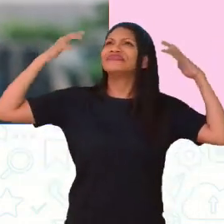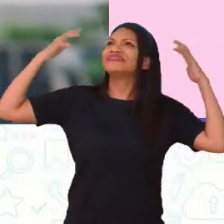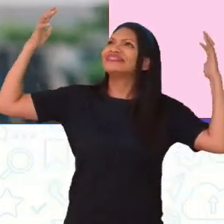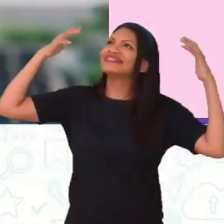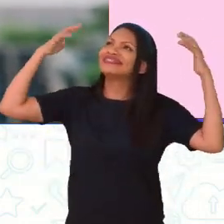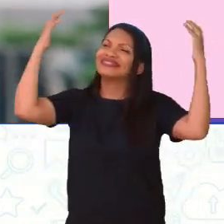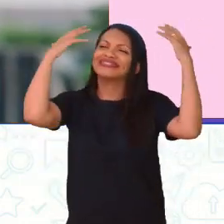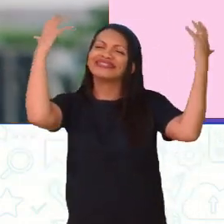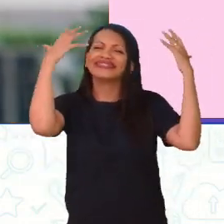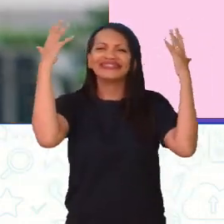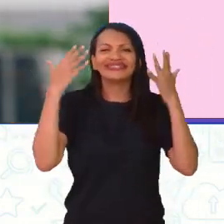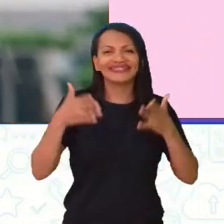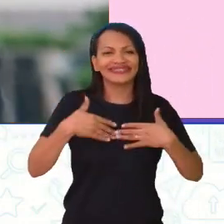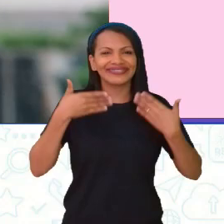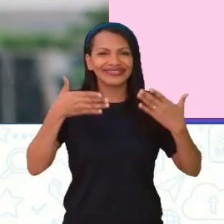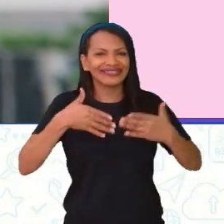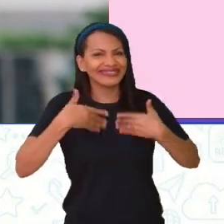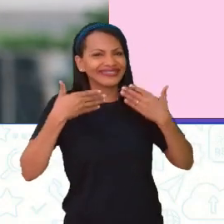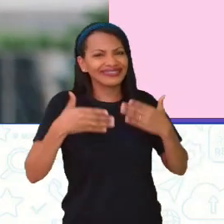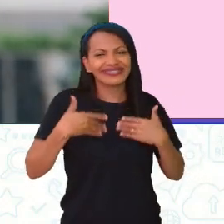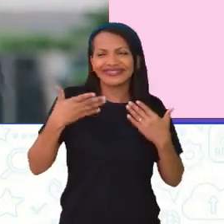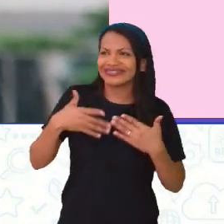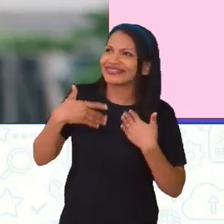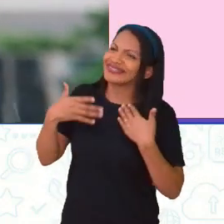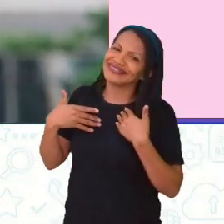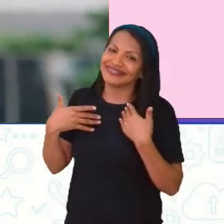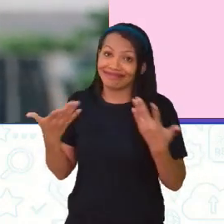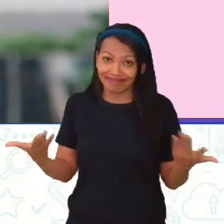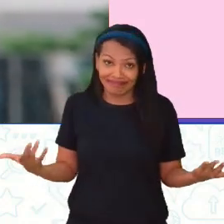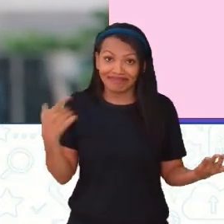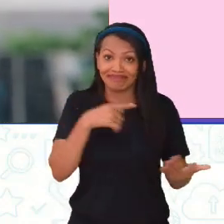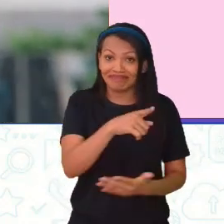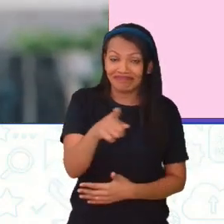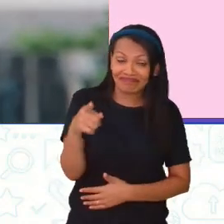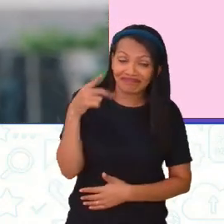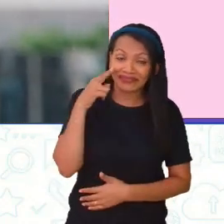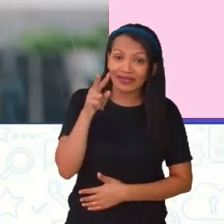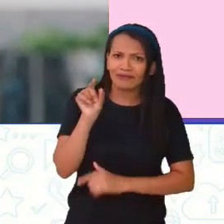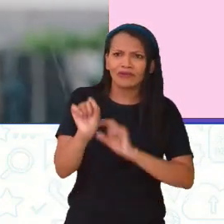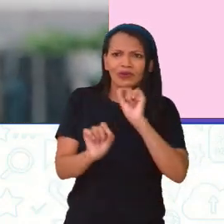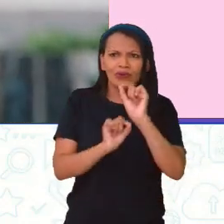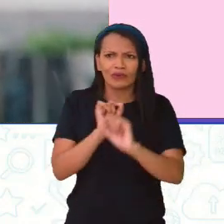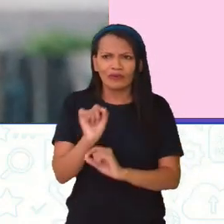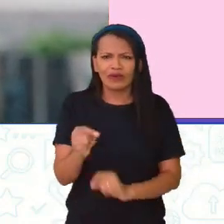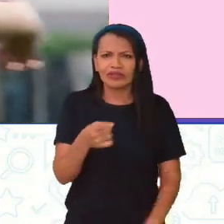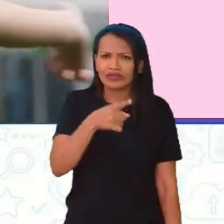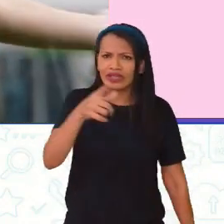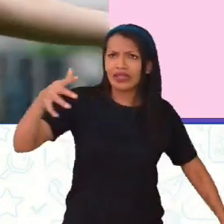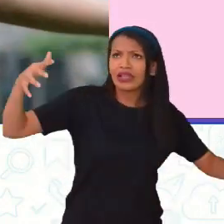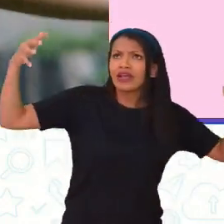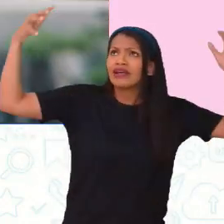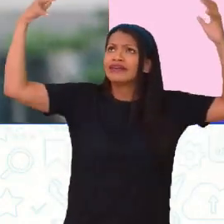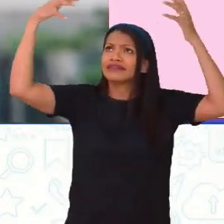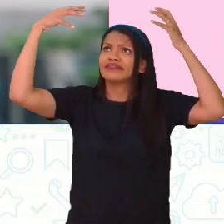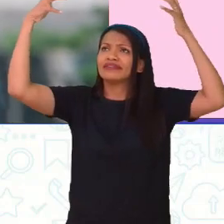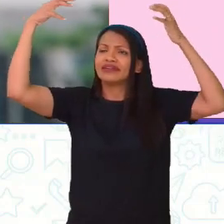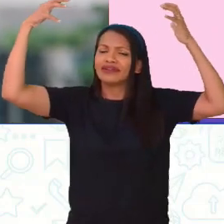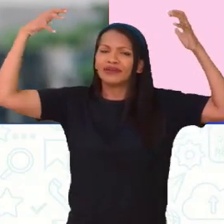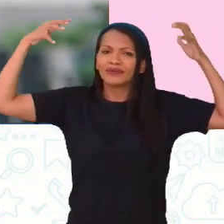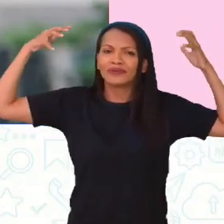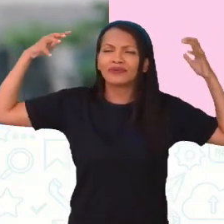Esse é um experimento determinístico. Ou seja, se você sair na chuva... vai se